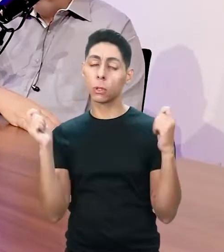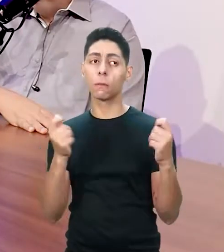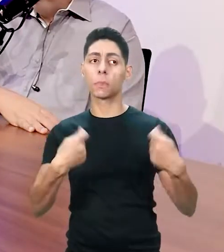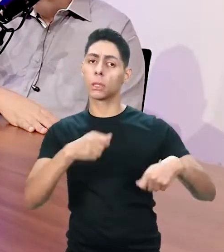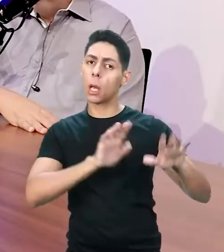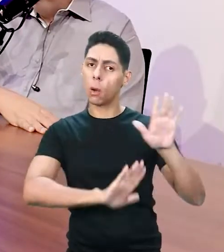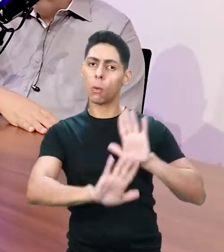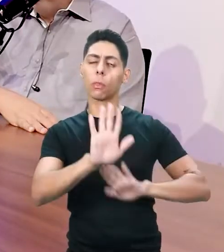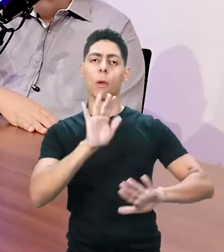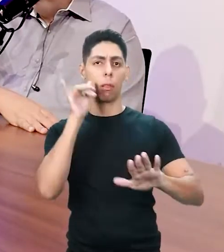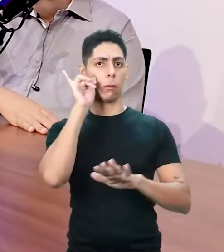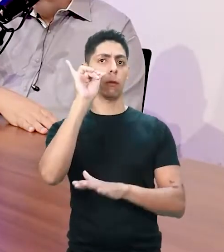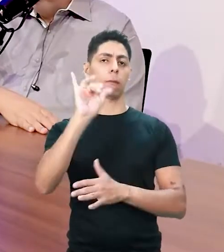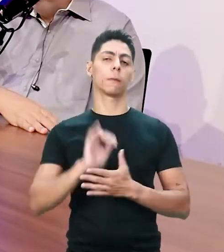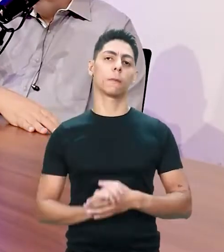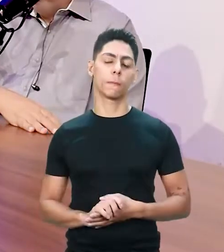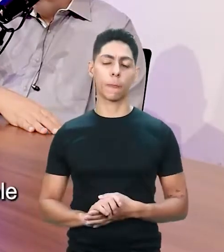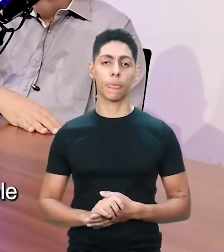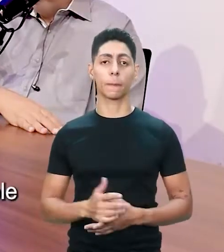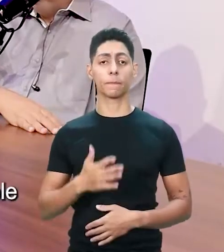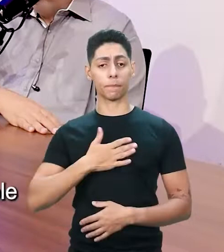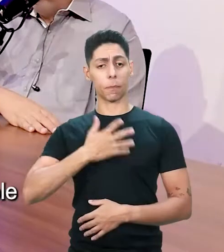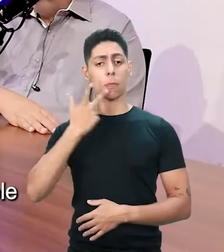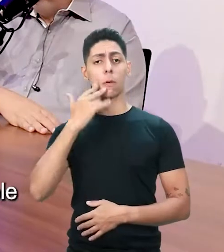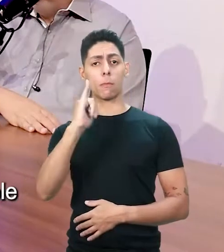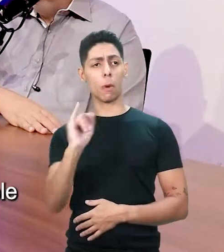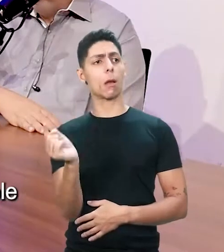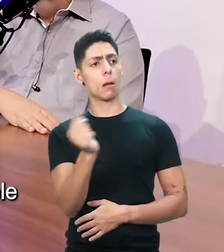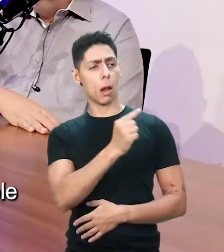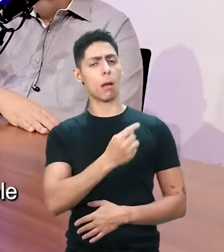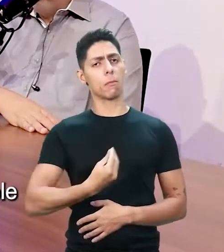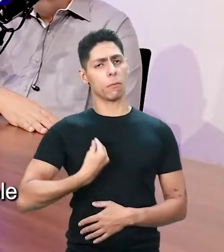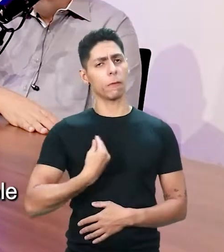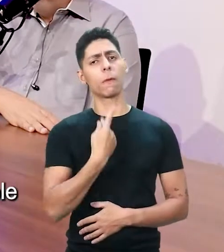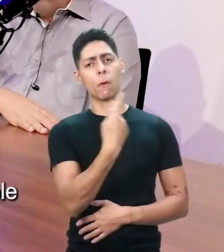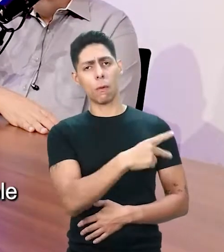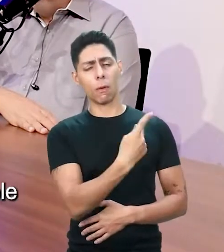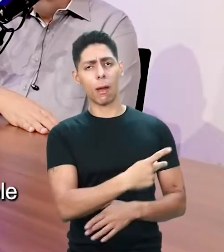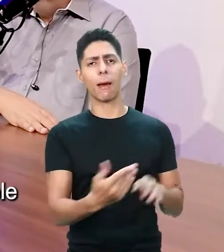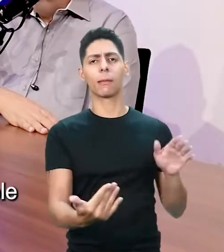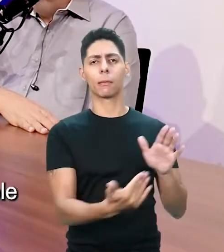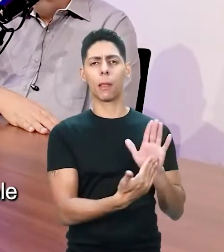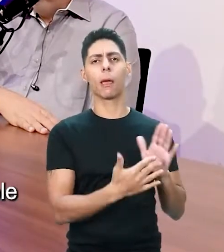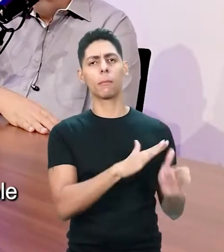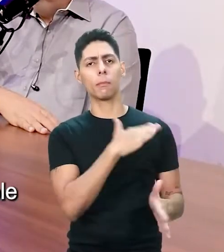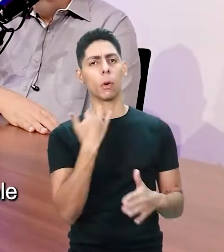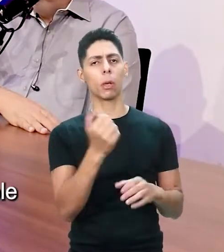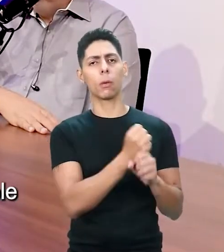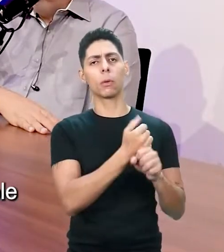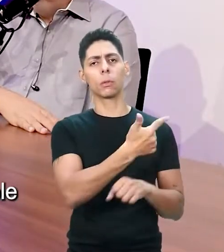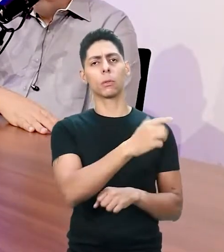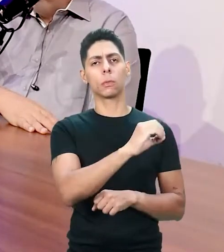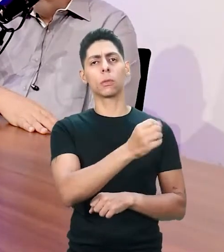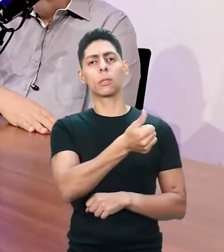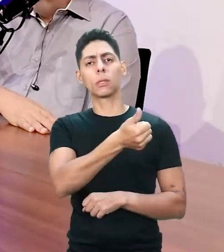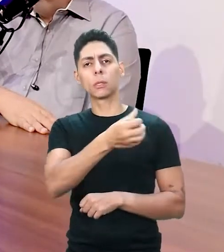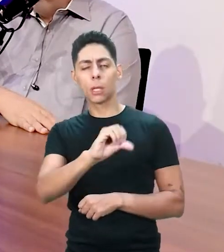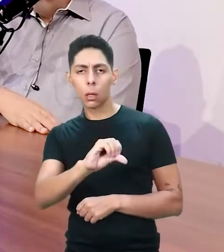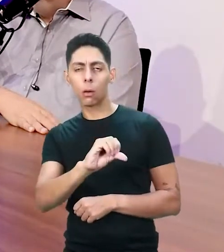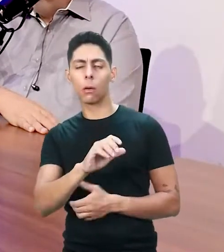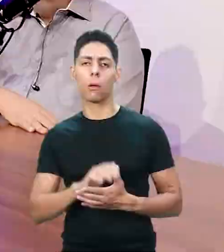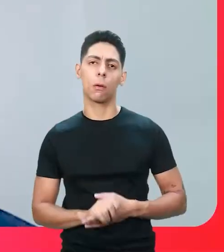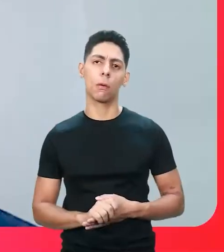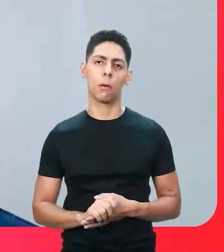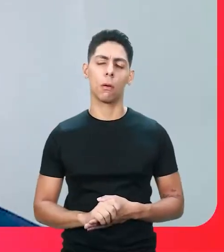cuidado. E meu pai morou lá até ele morrer, até 2019, até o falecimento dele, que é a comunidade. Mas